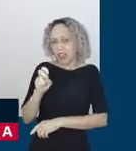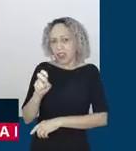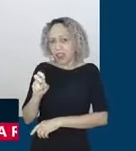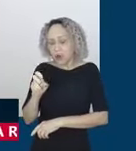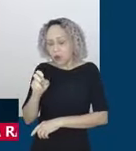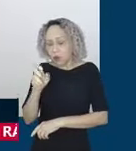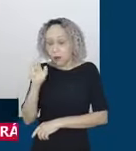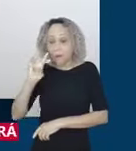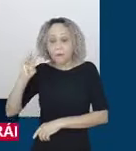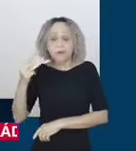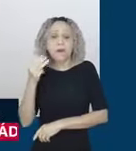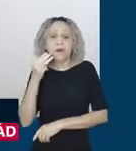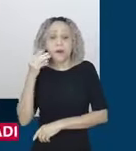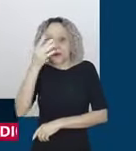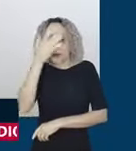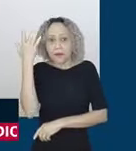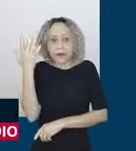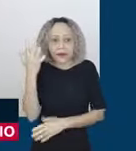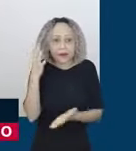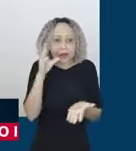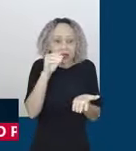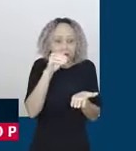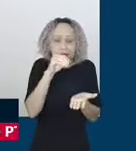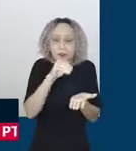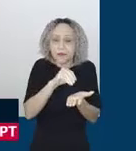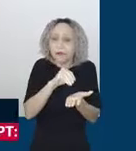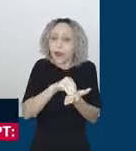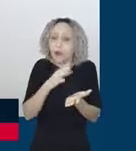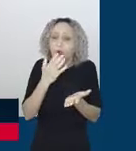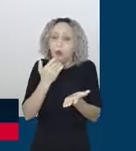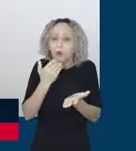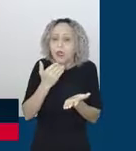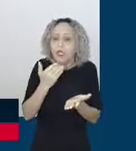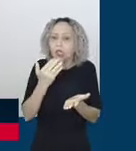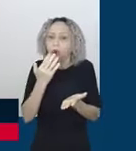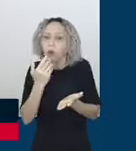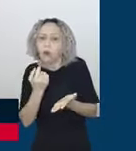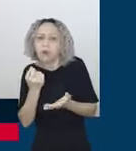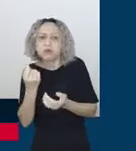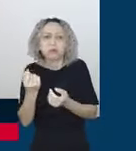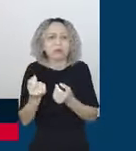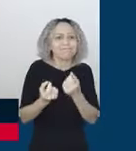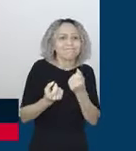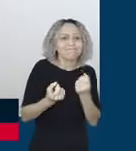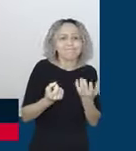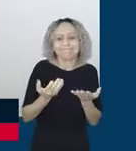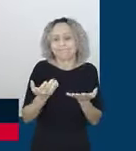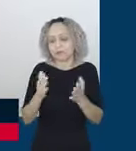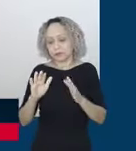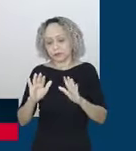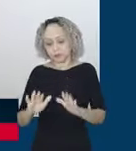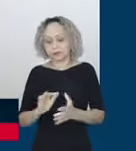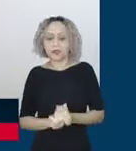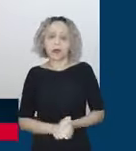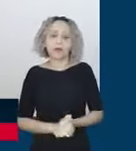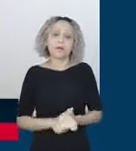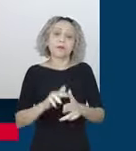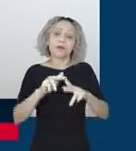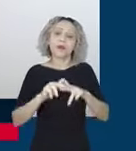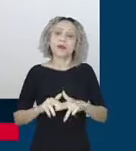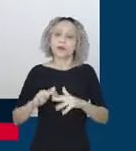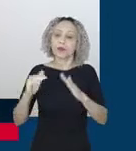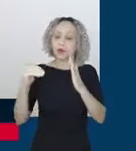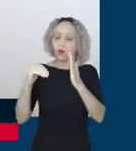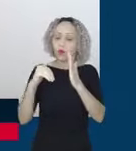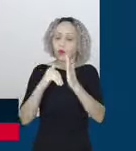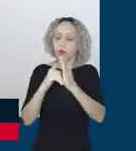que o Senado teve aqui a iniciativa de me procurar para que eu